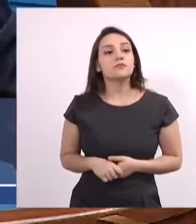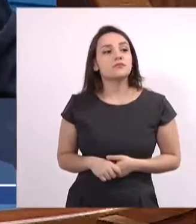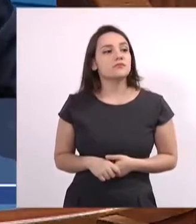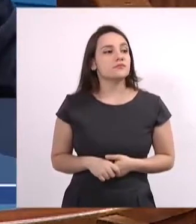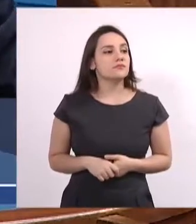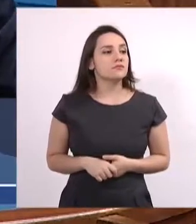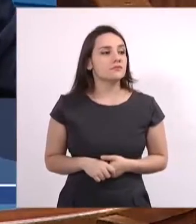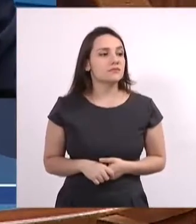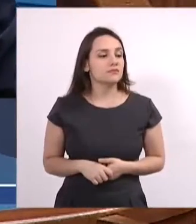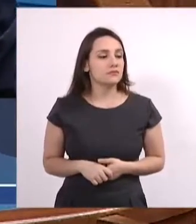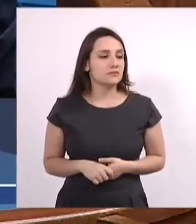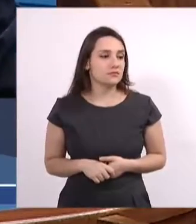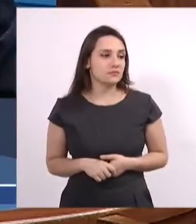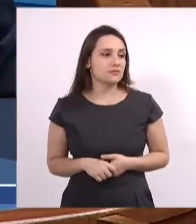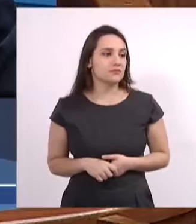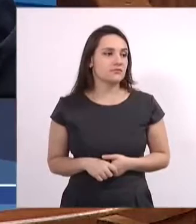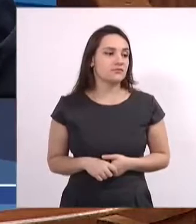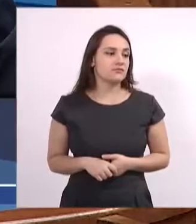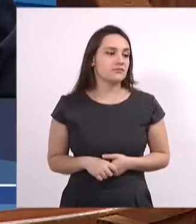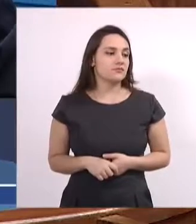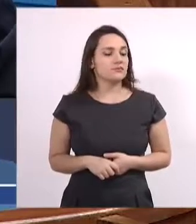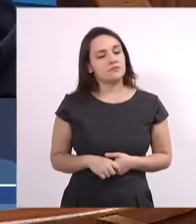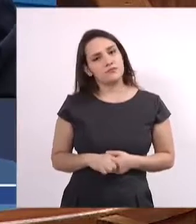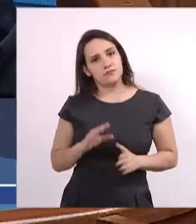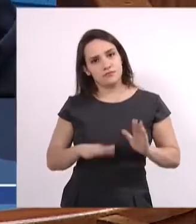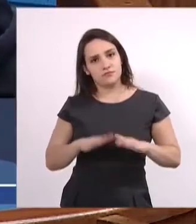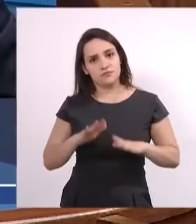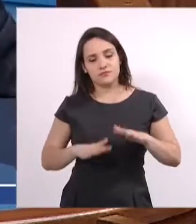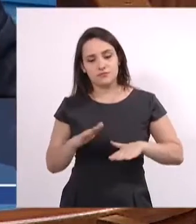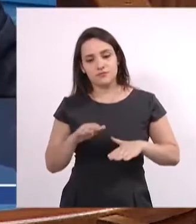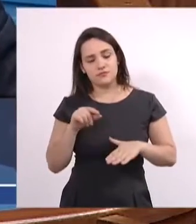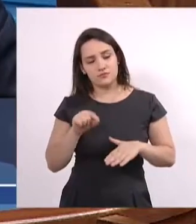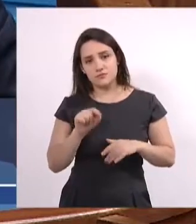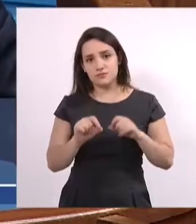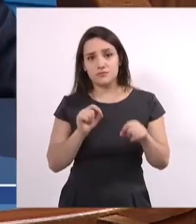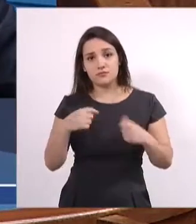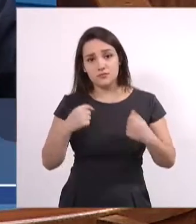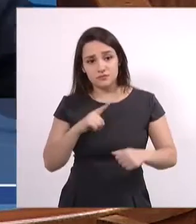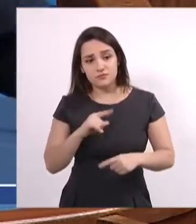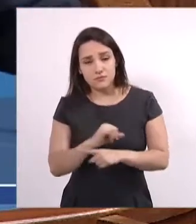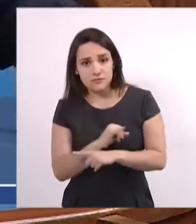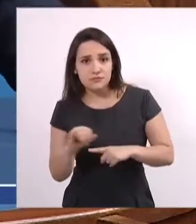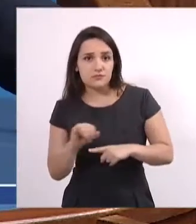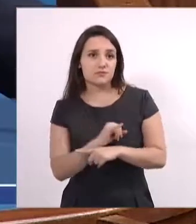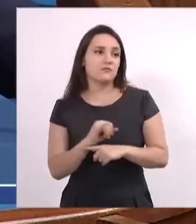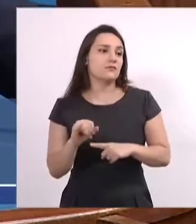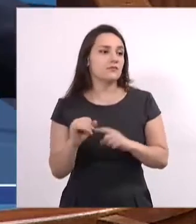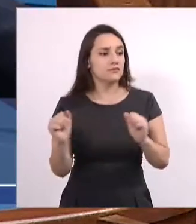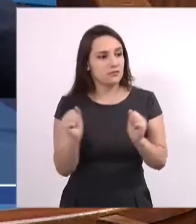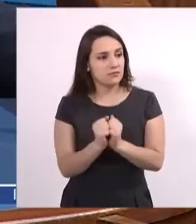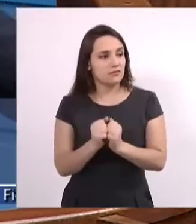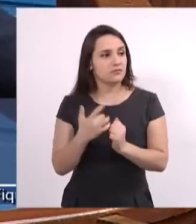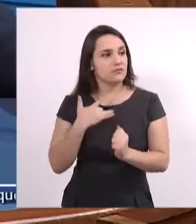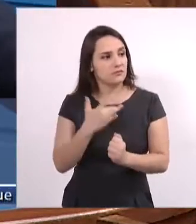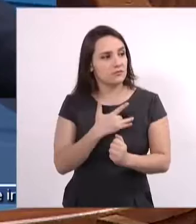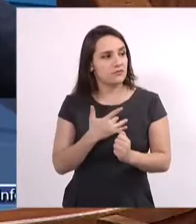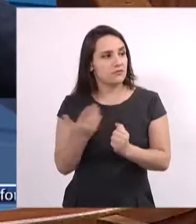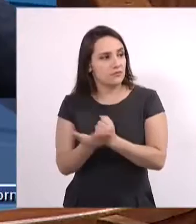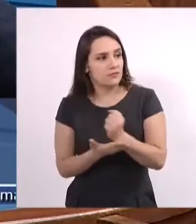saúde 2, 3 mil reais por mês. Mas isso é estratégia da saúde